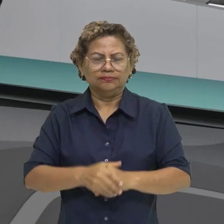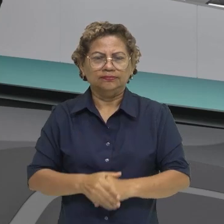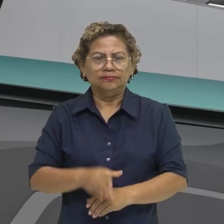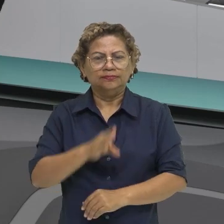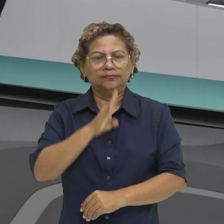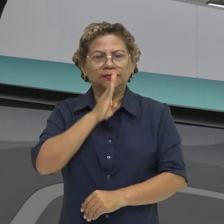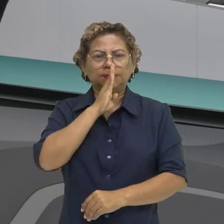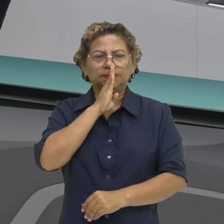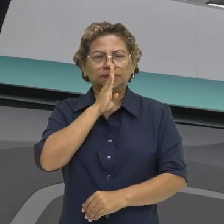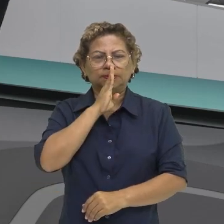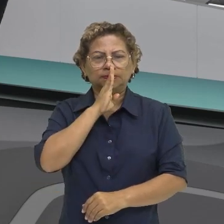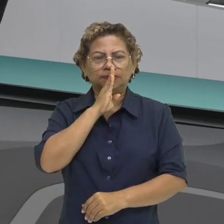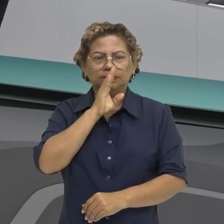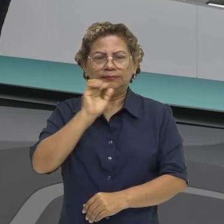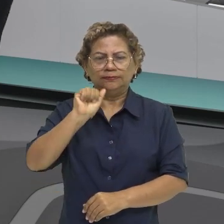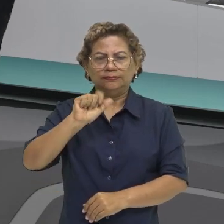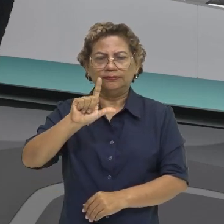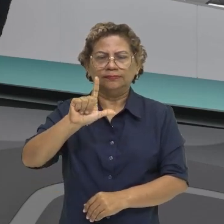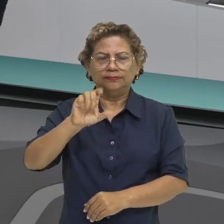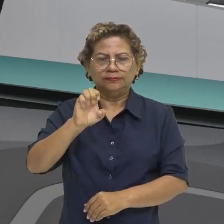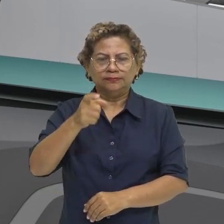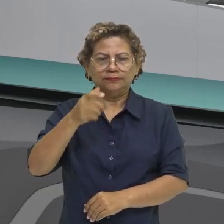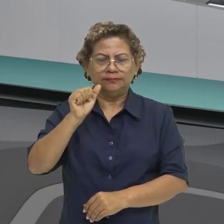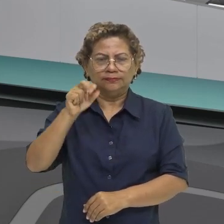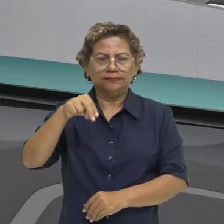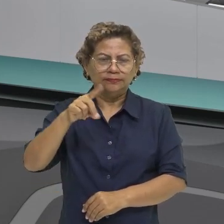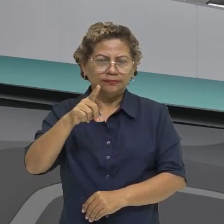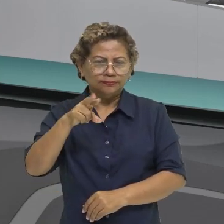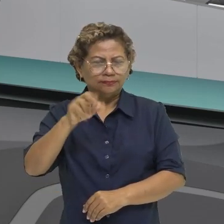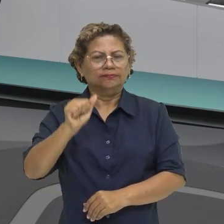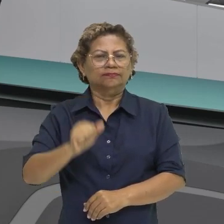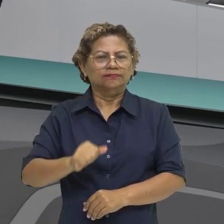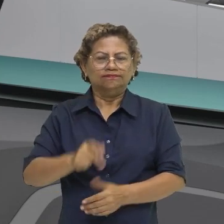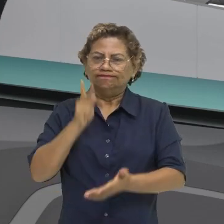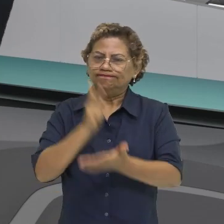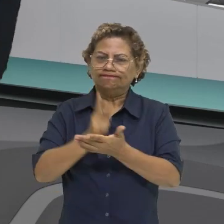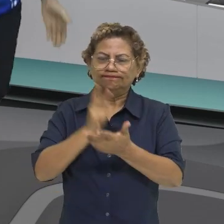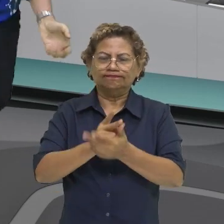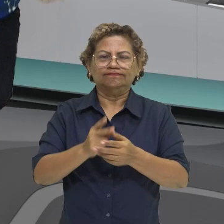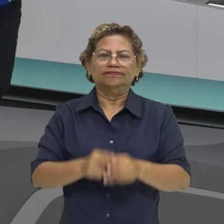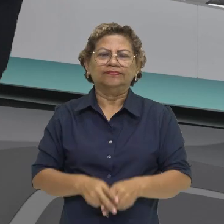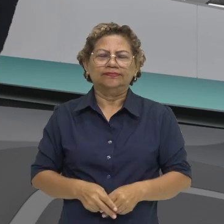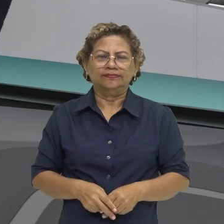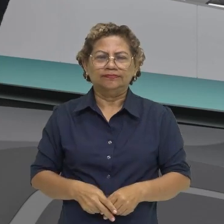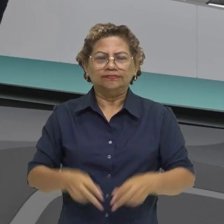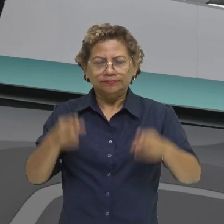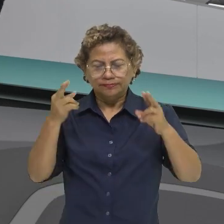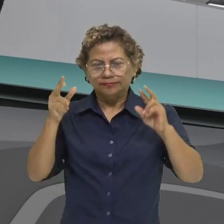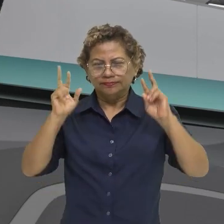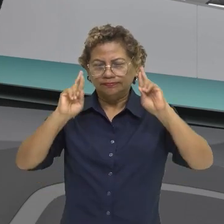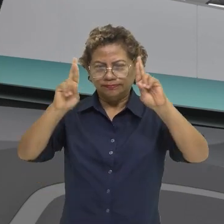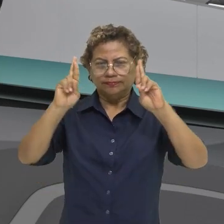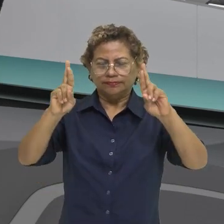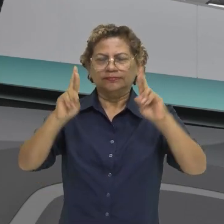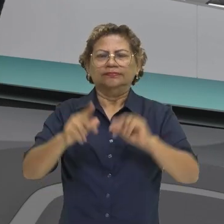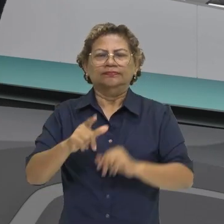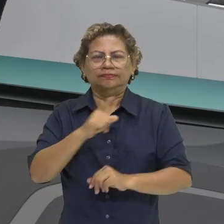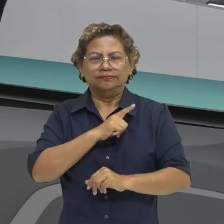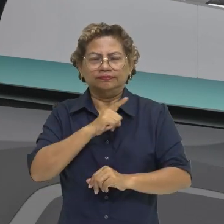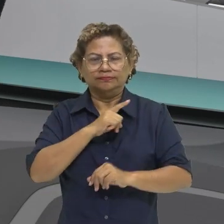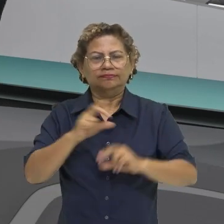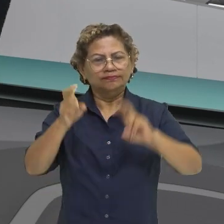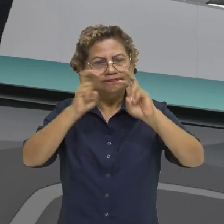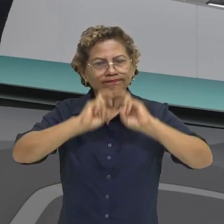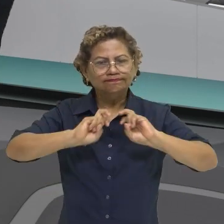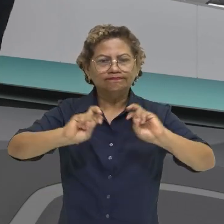Cálice de Alexandre de Trajano, a fama das vitórias que tiveram, que eu canto peito ilustre